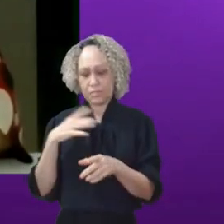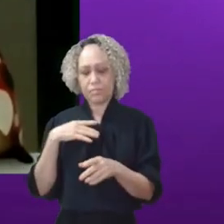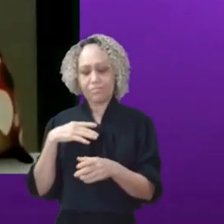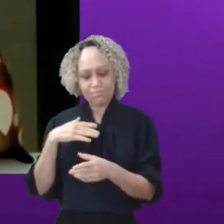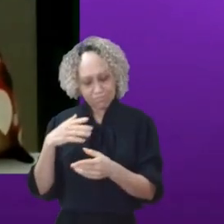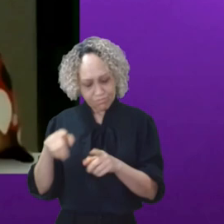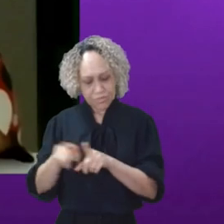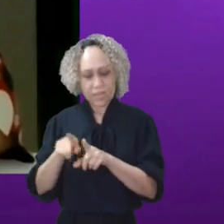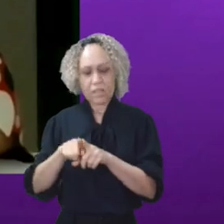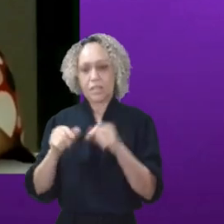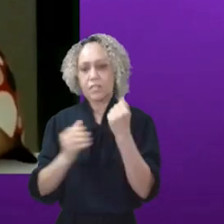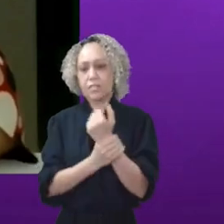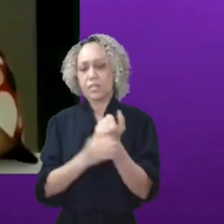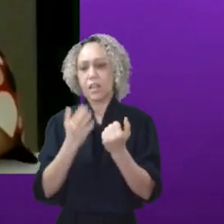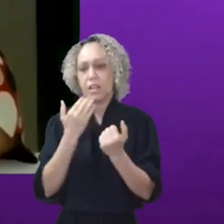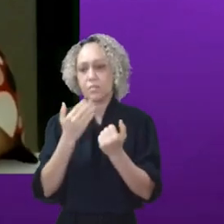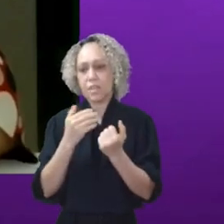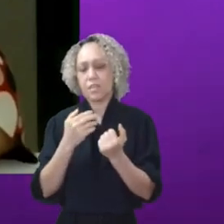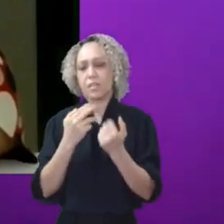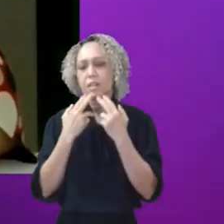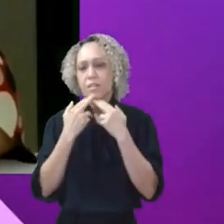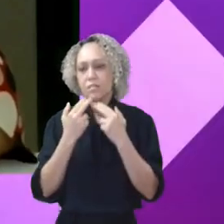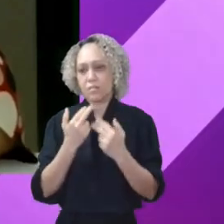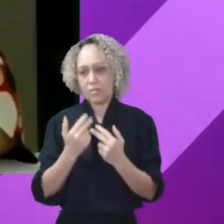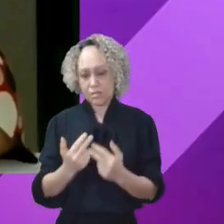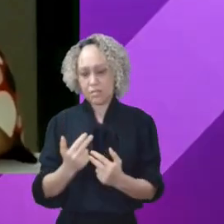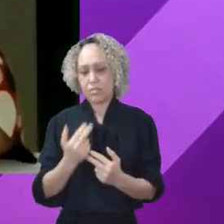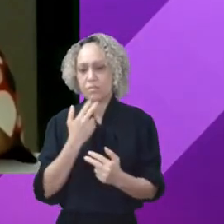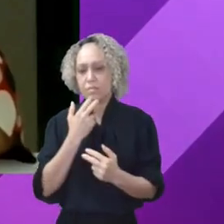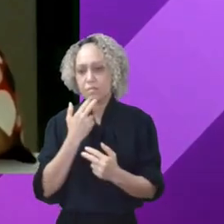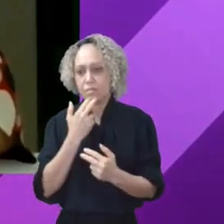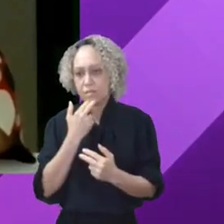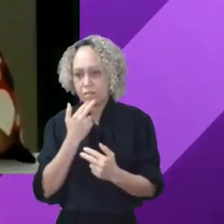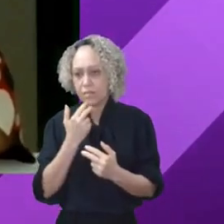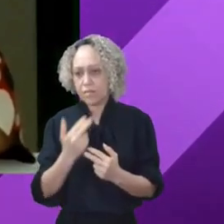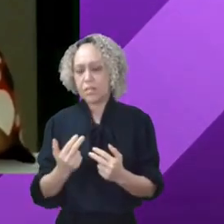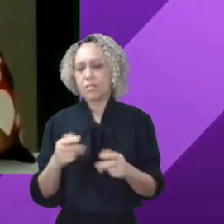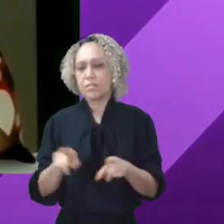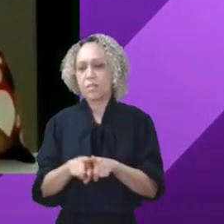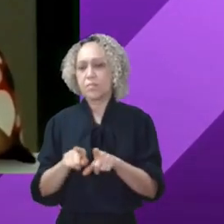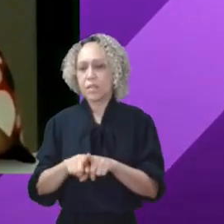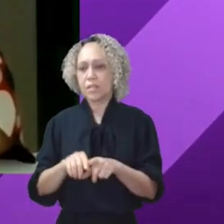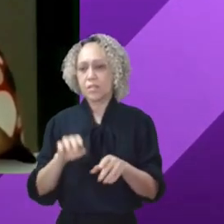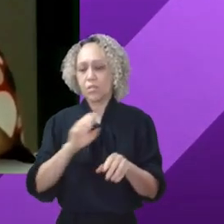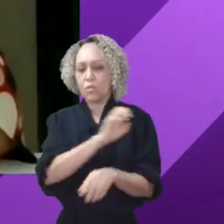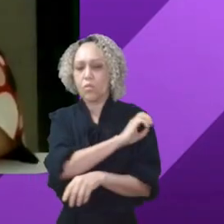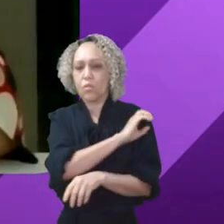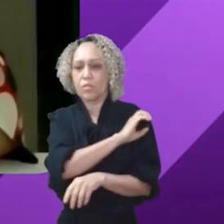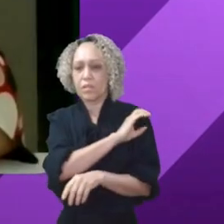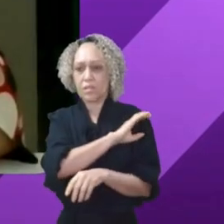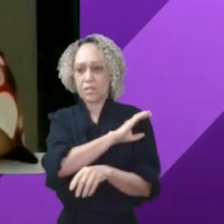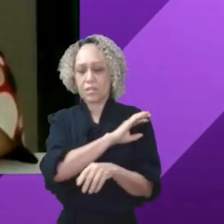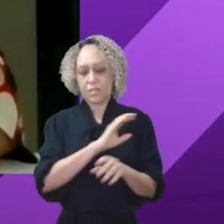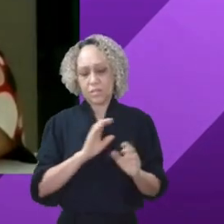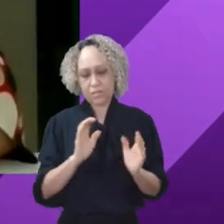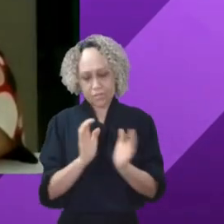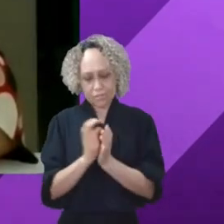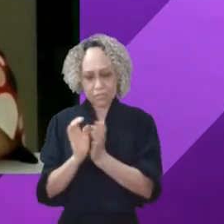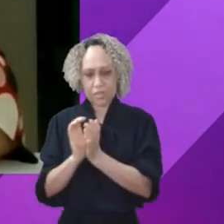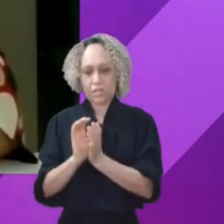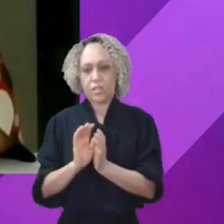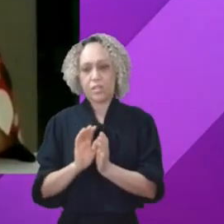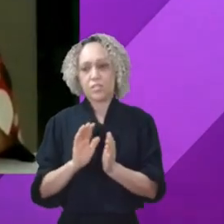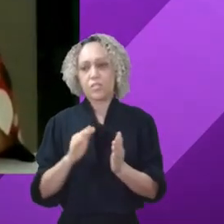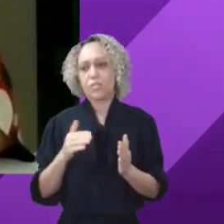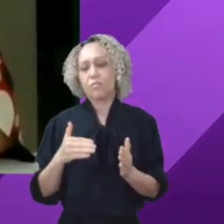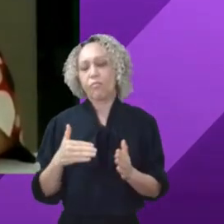nutricional também, e coordenei o grupo de trabalho do Fome Zero com 13 ministérios. E aí pude andar por esse